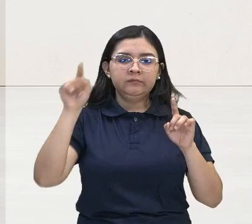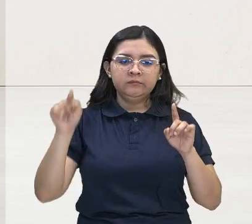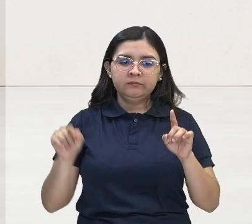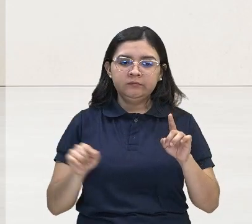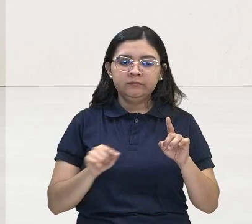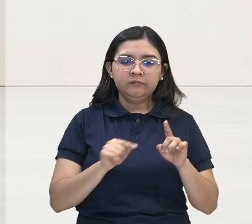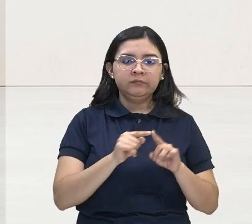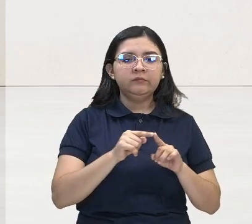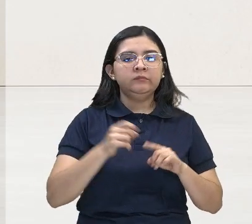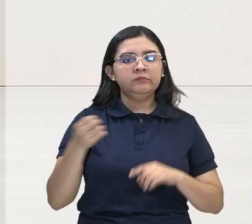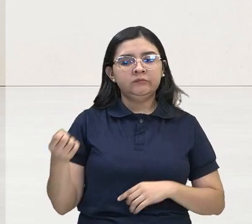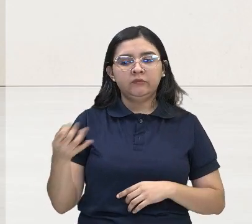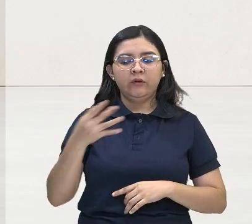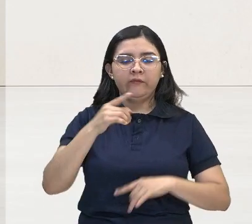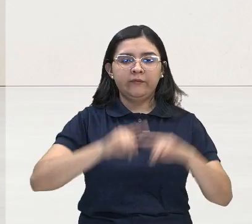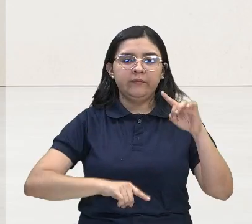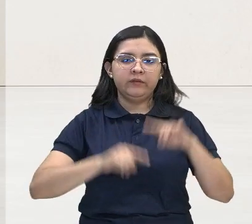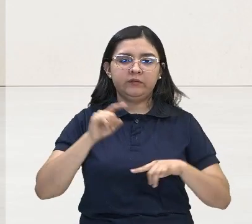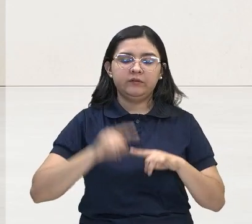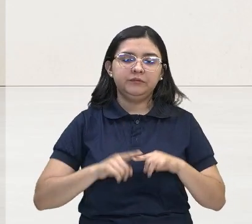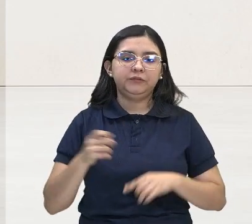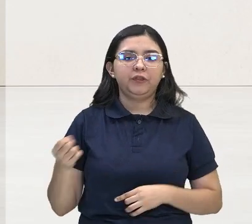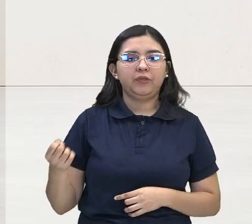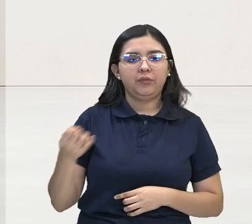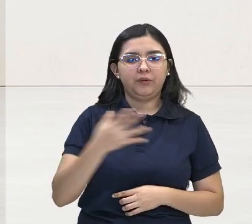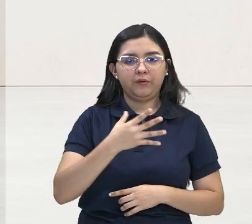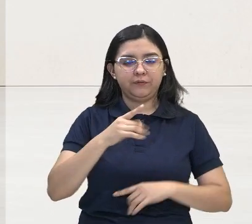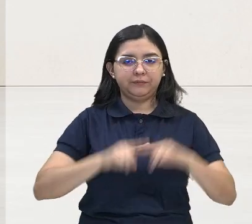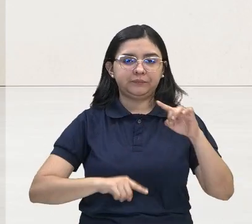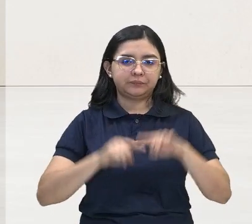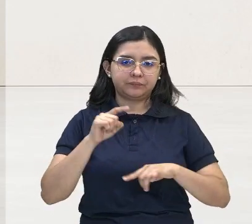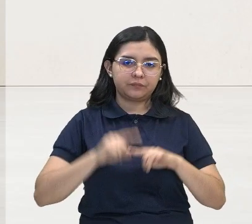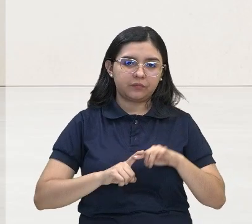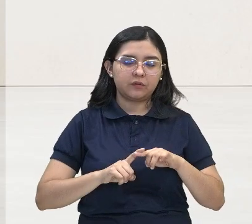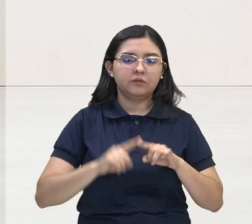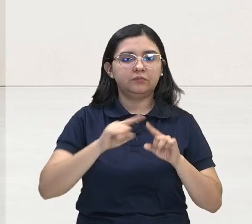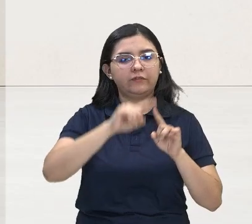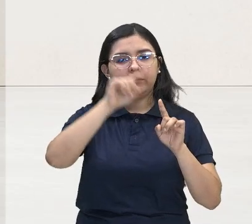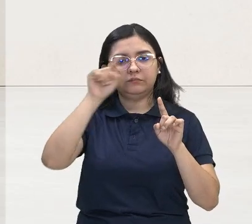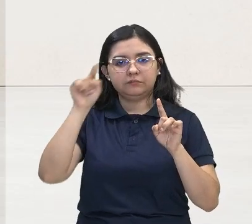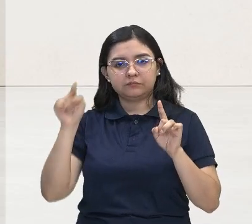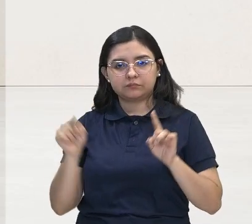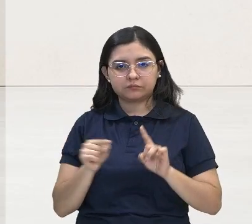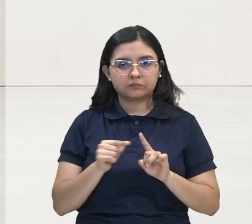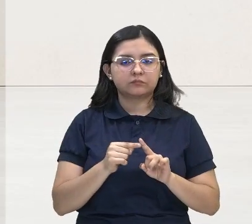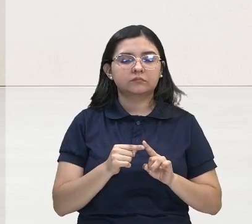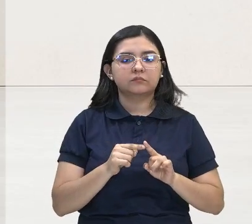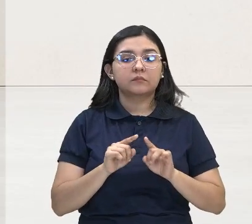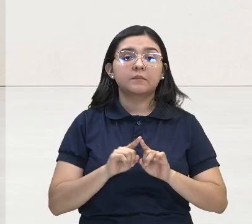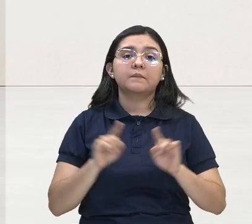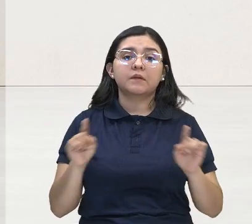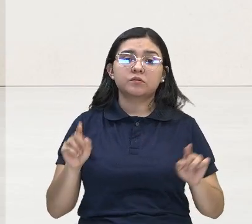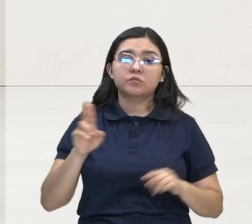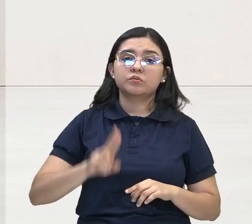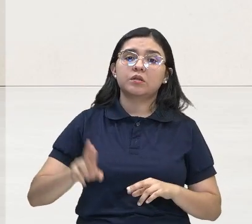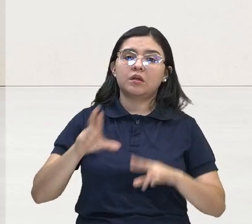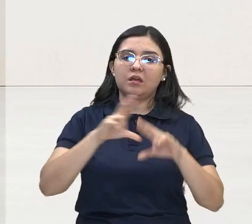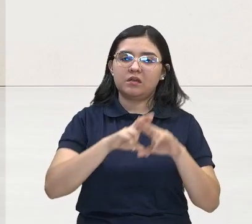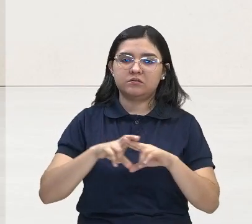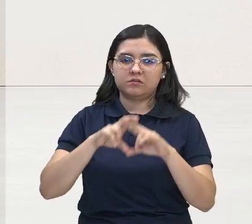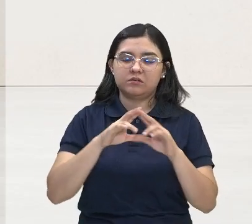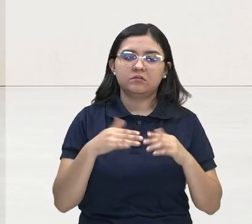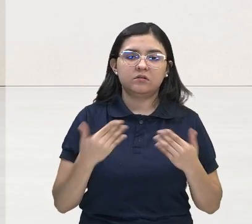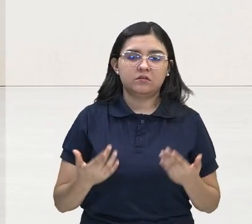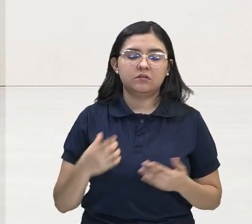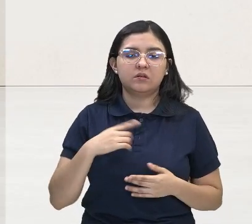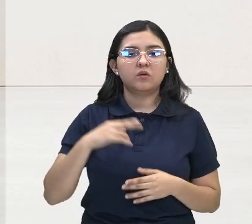nova matéria-prima para novos produtos ou para o mesmo produto, desde que ele seja reutilizável. É